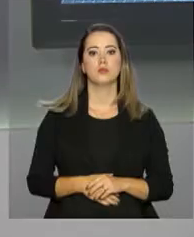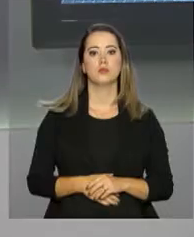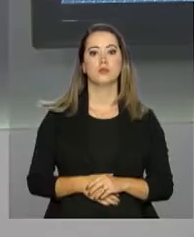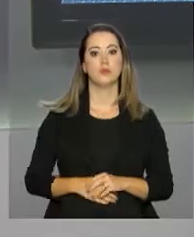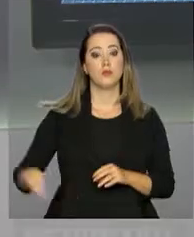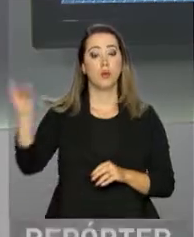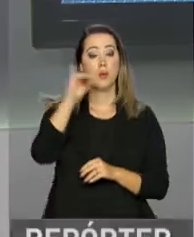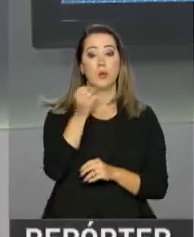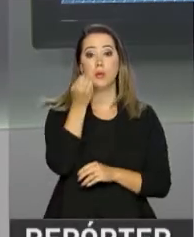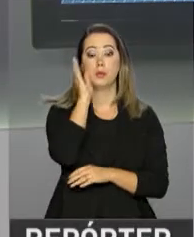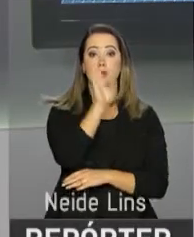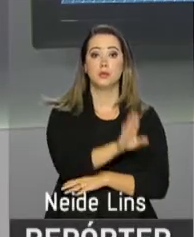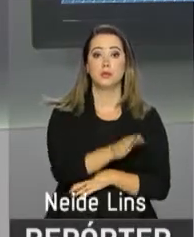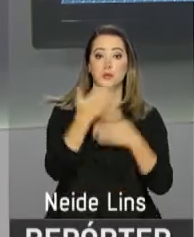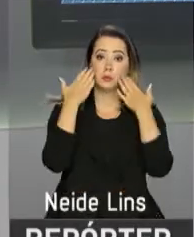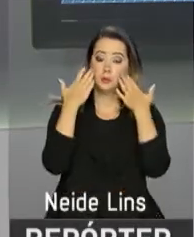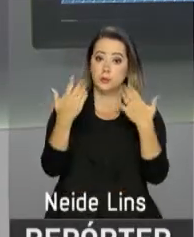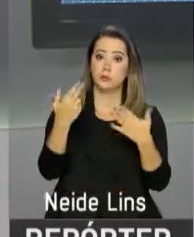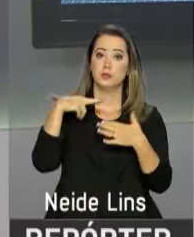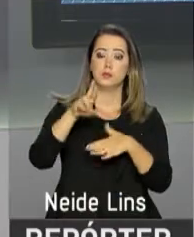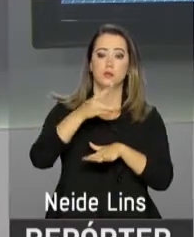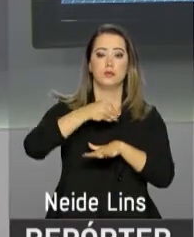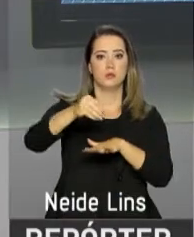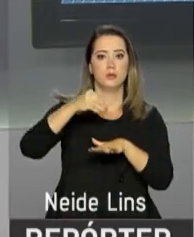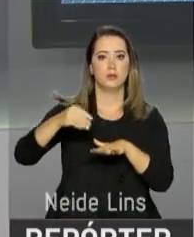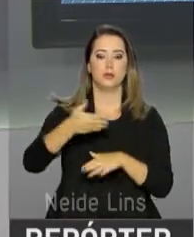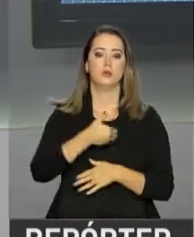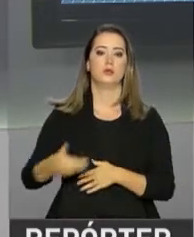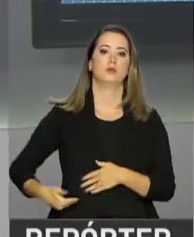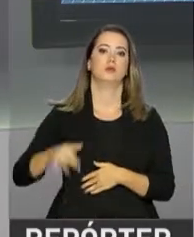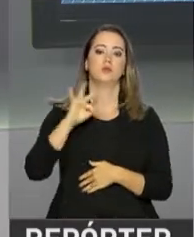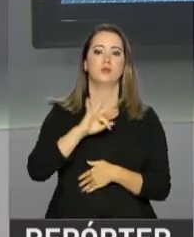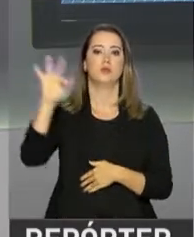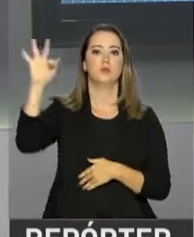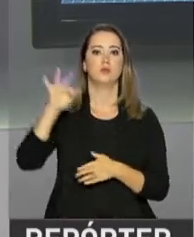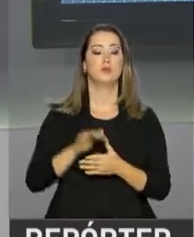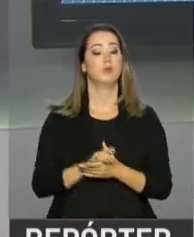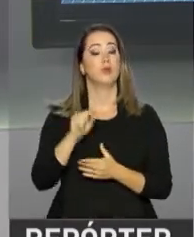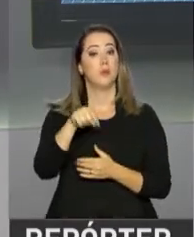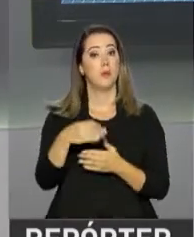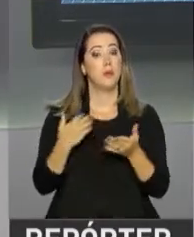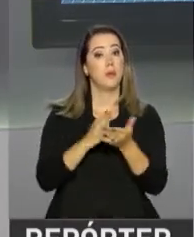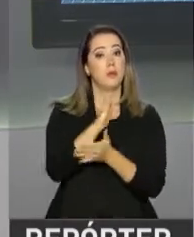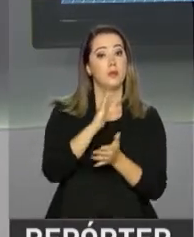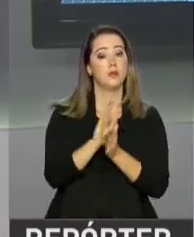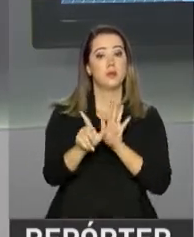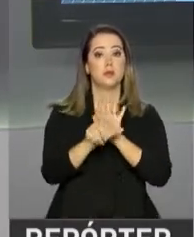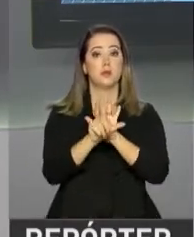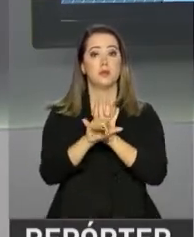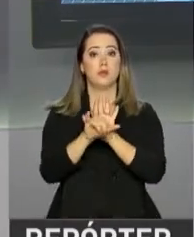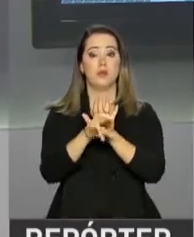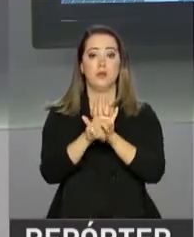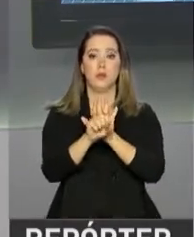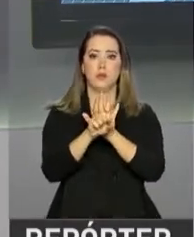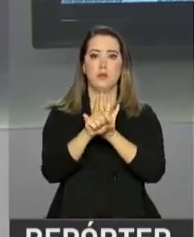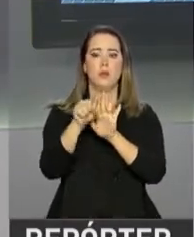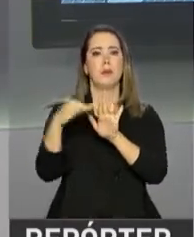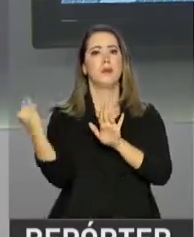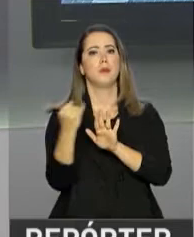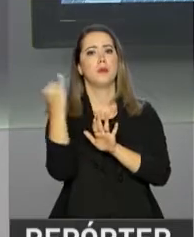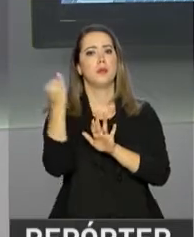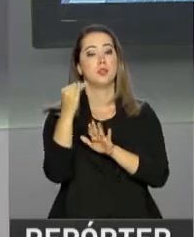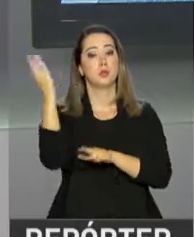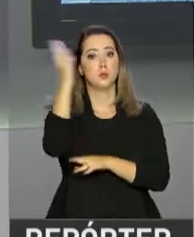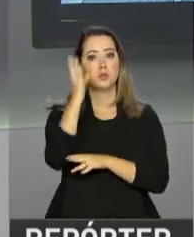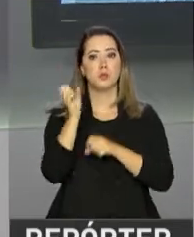Olá, boa tarde. No ar, o repórter NBR com as notícias do governo federal. A aprovação da reforma da Previdência é fundamental para que o